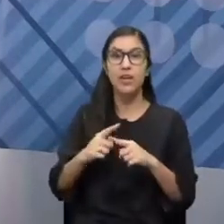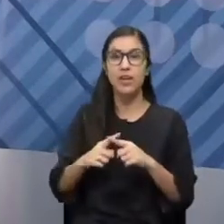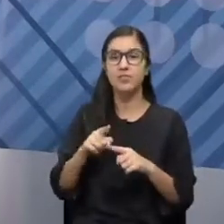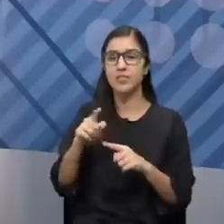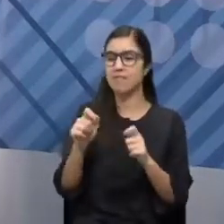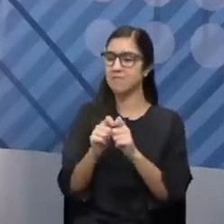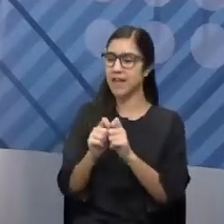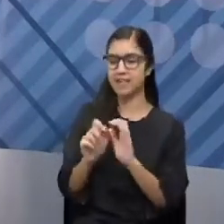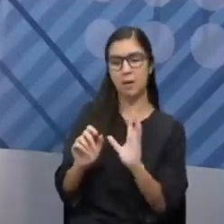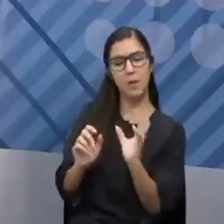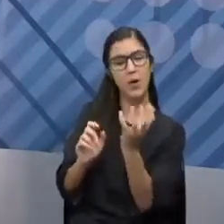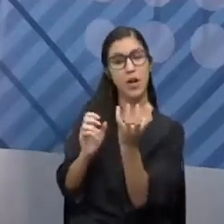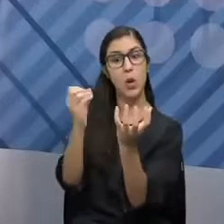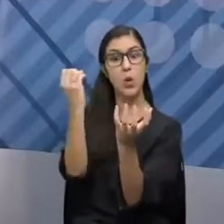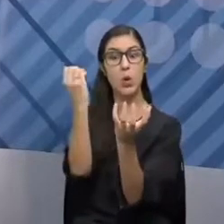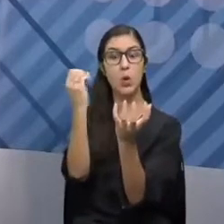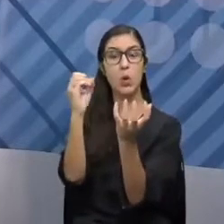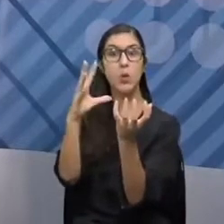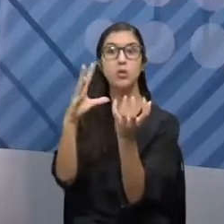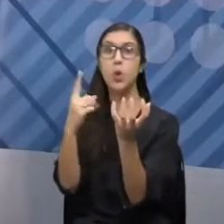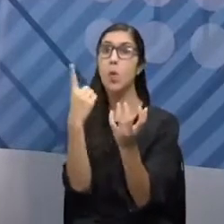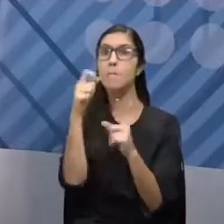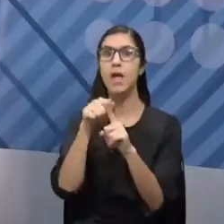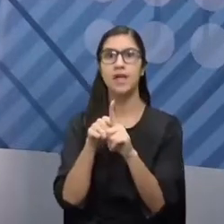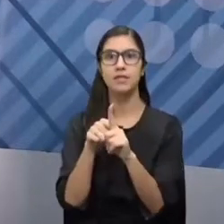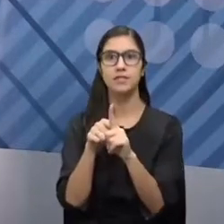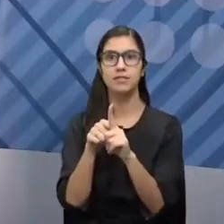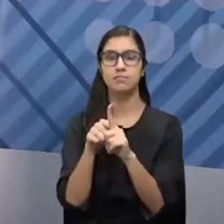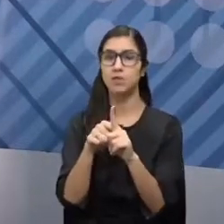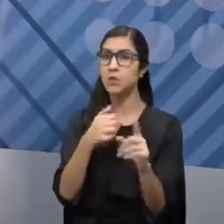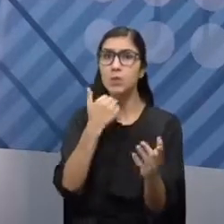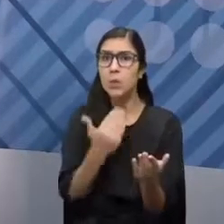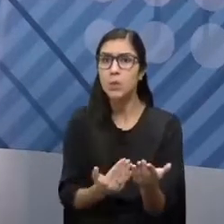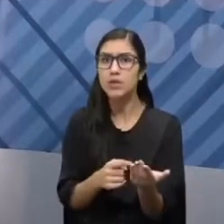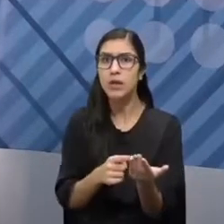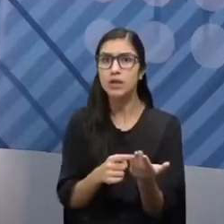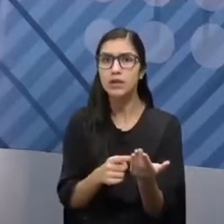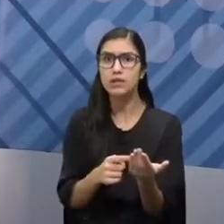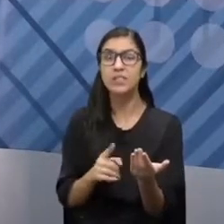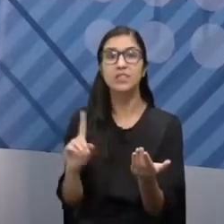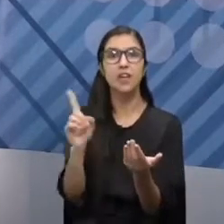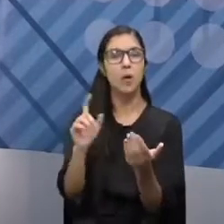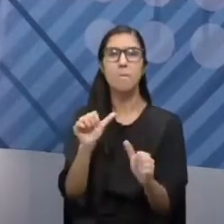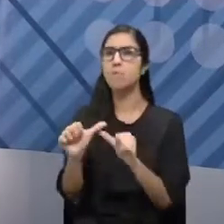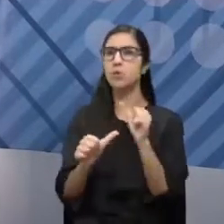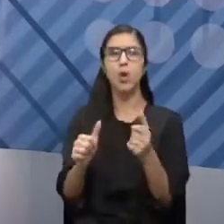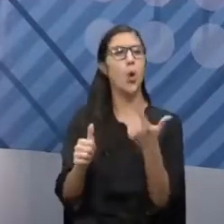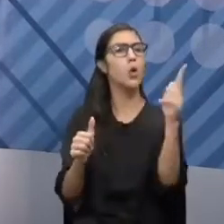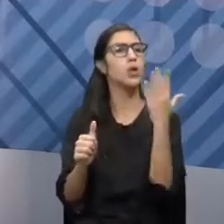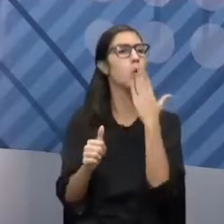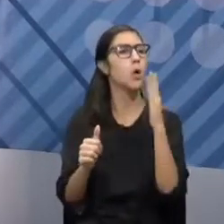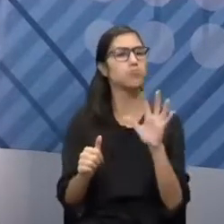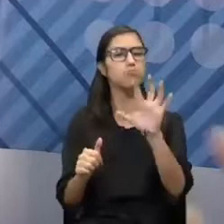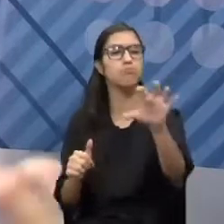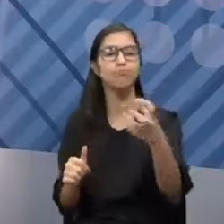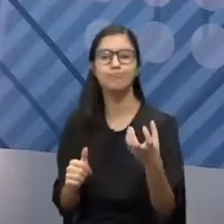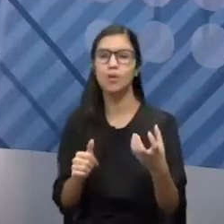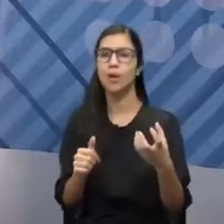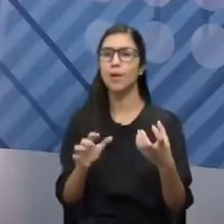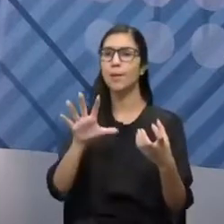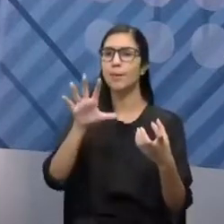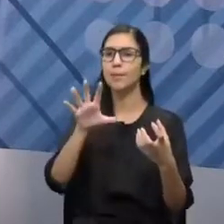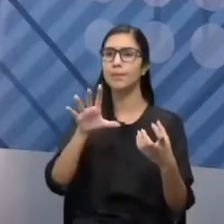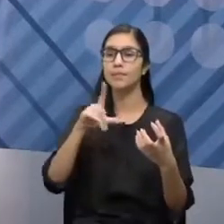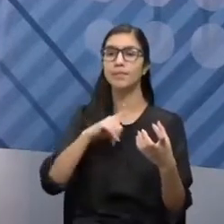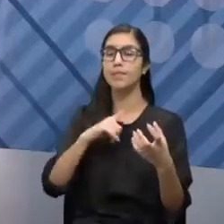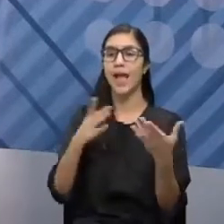essa bolinha iluminada já há um mês. Porque não dá certo isso? Não. eu mudo a bolinha, eu mudo o objeto, eu vou iluminar